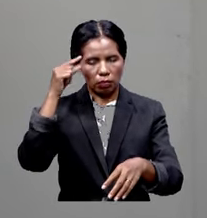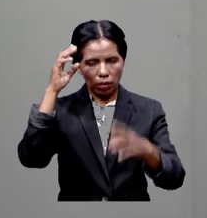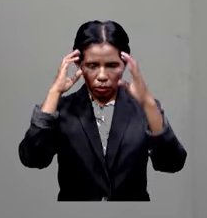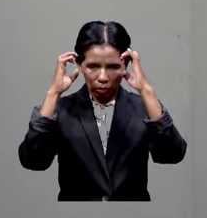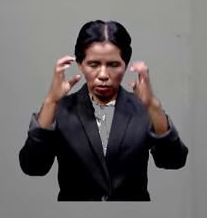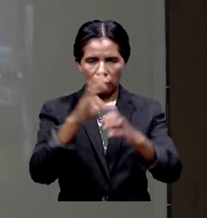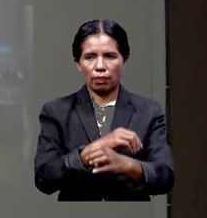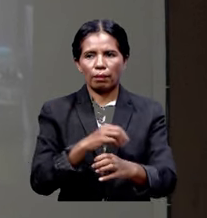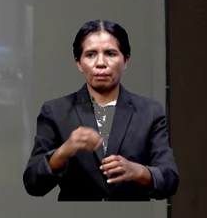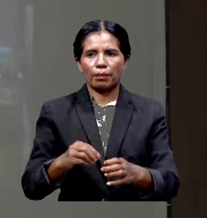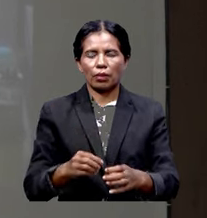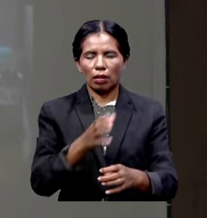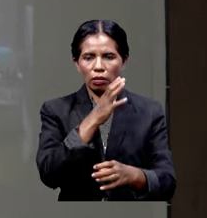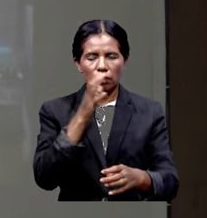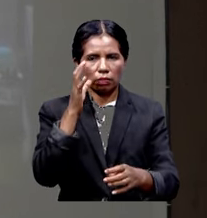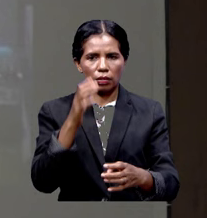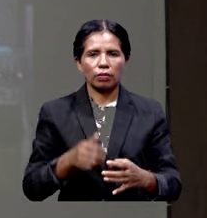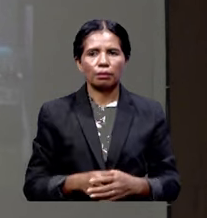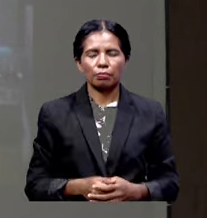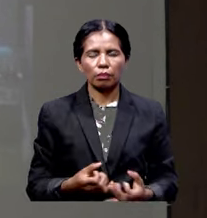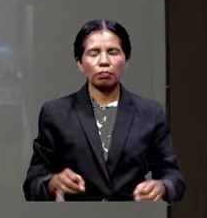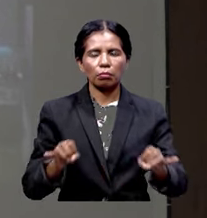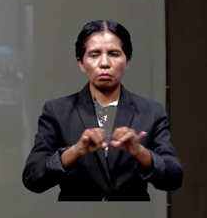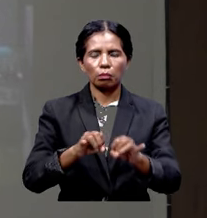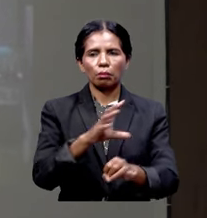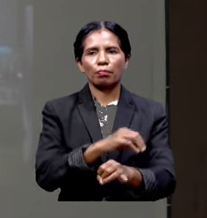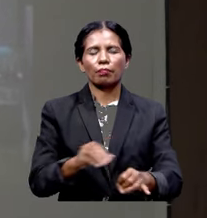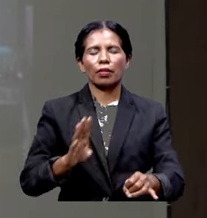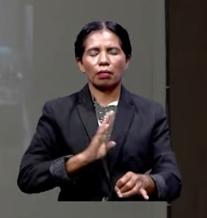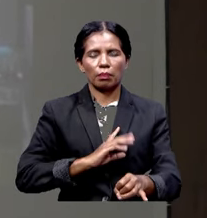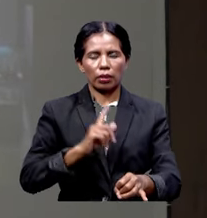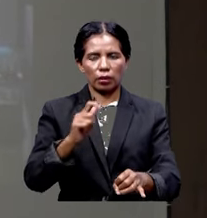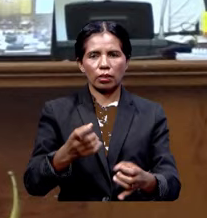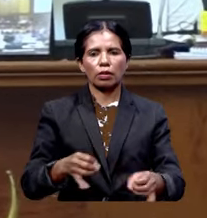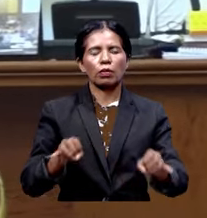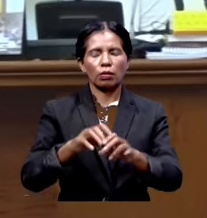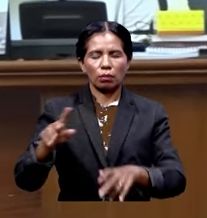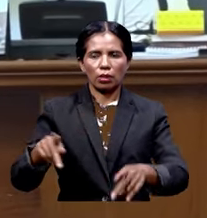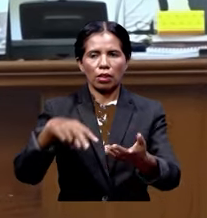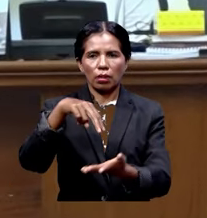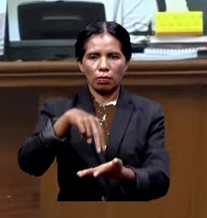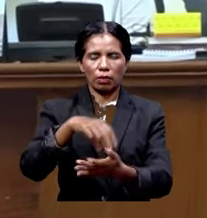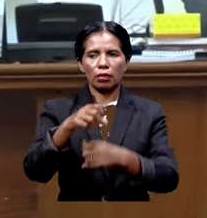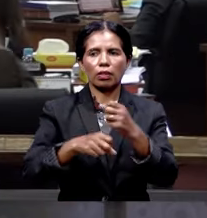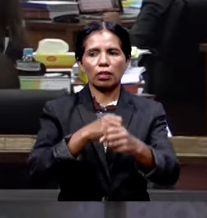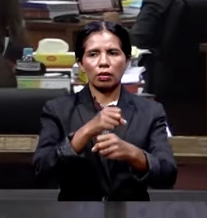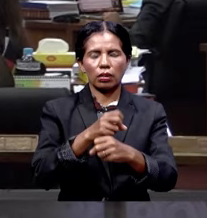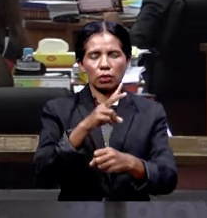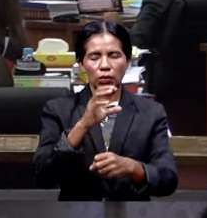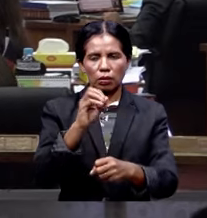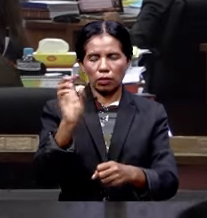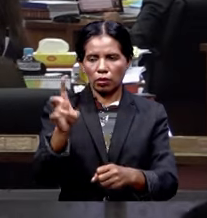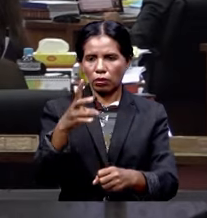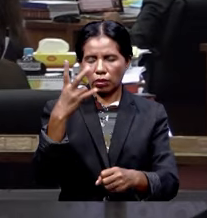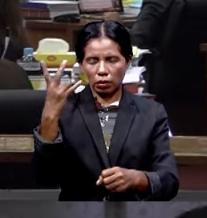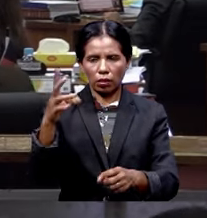educação agricultura. Instituto Politécnico Betano anestan Instituto Público ne Behamrik i ha tina rihun rua sonesun hitu no